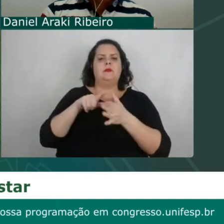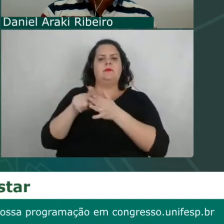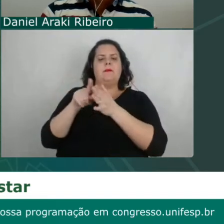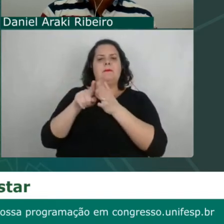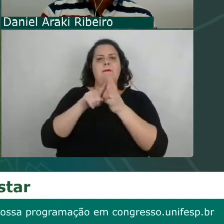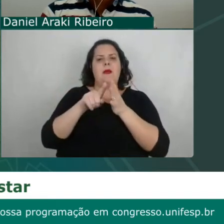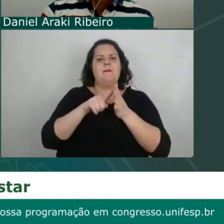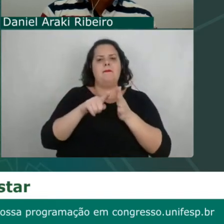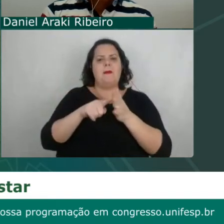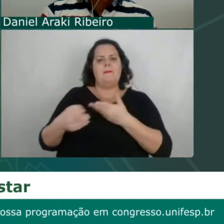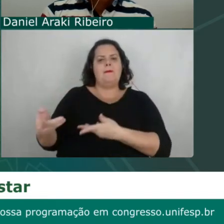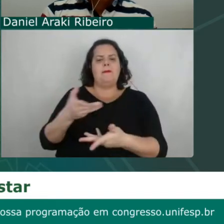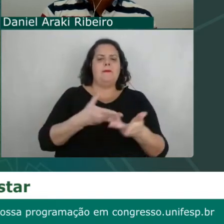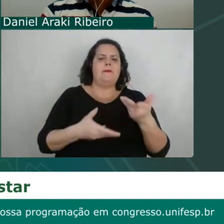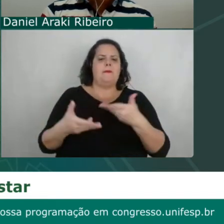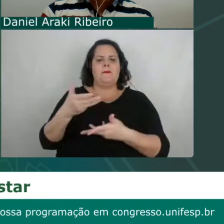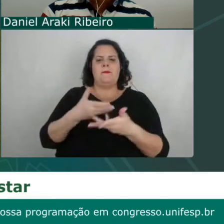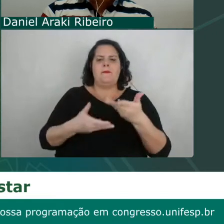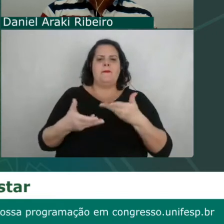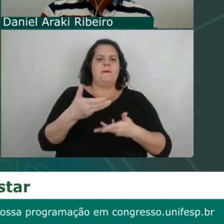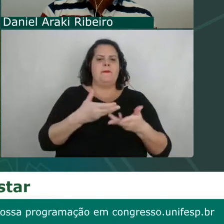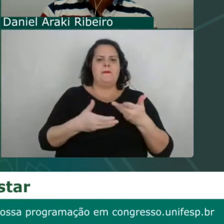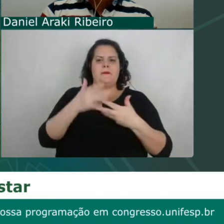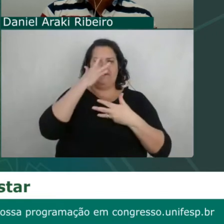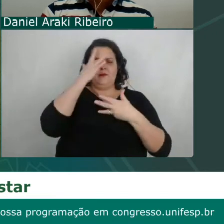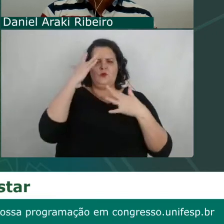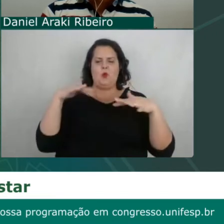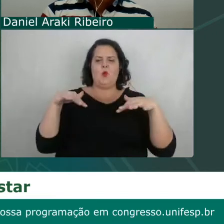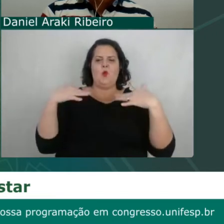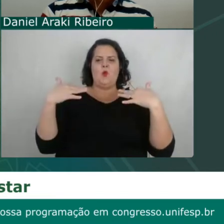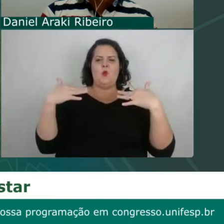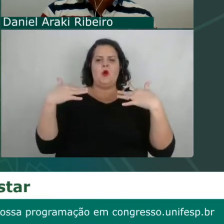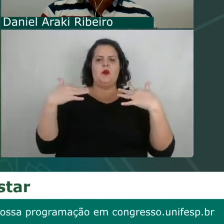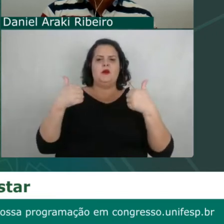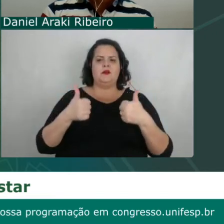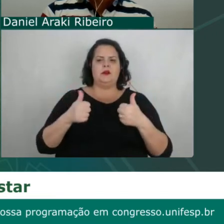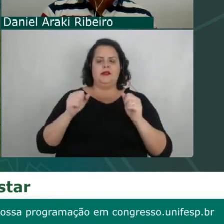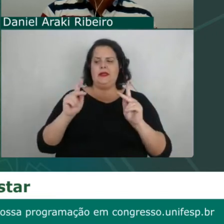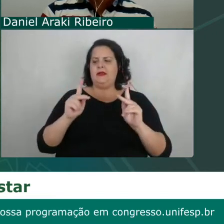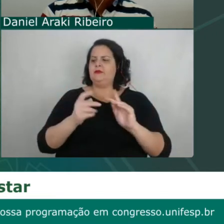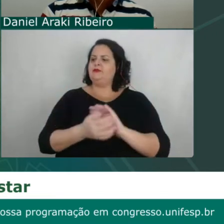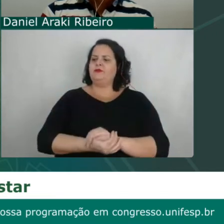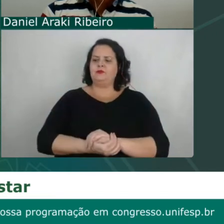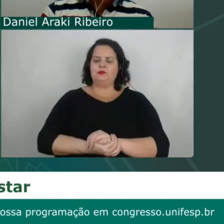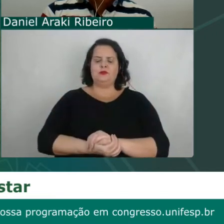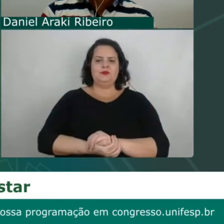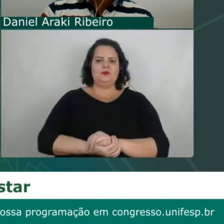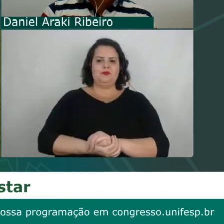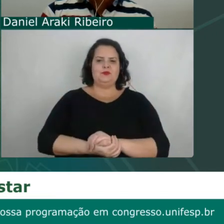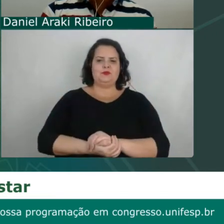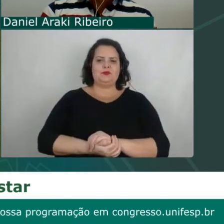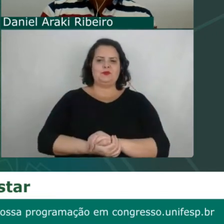gente interagir com quem estiver nos assistindo. Tá bom? Por favor, Deise, com você.